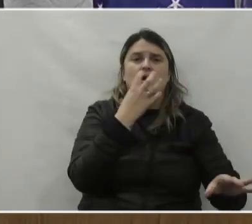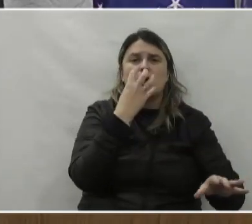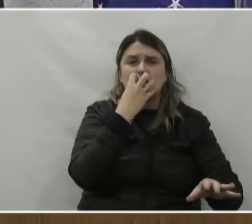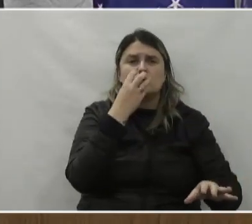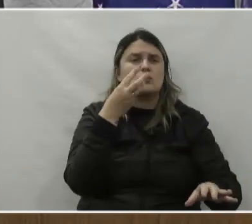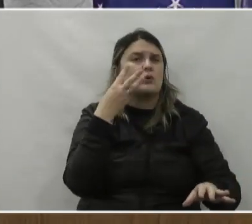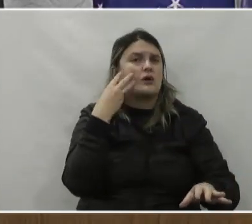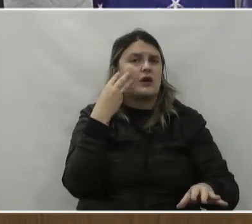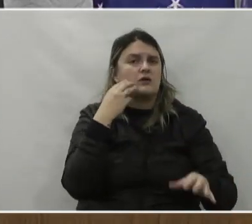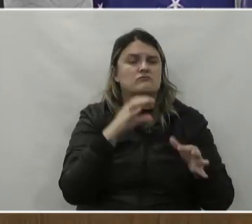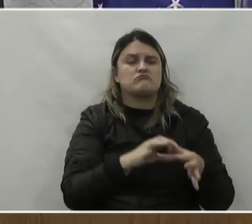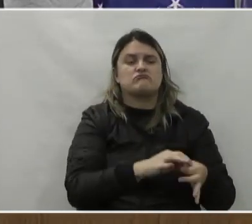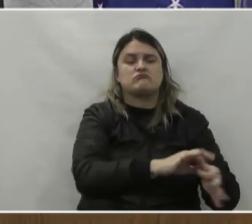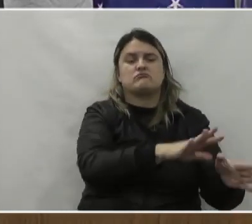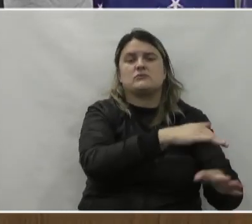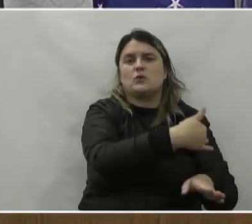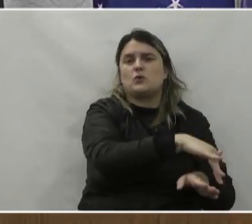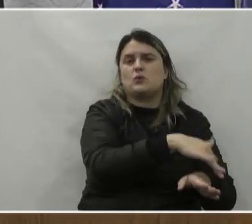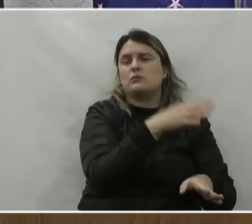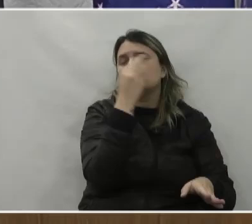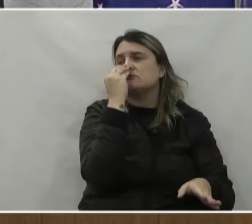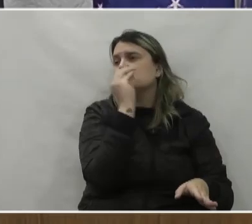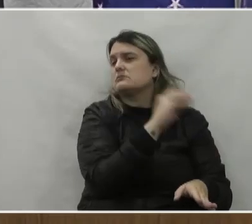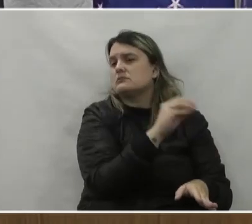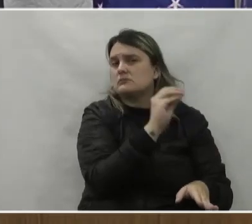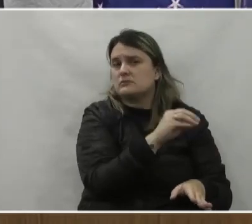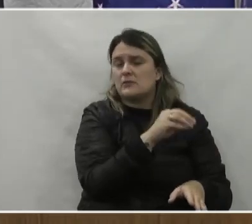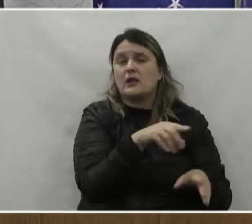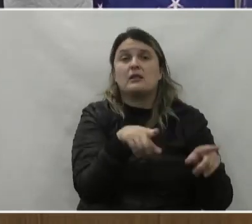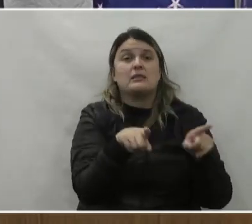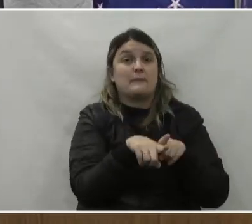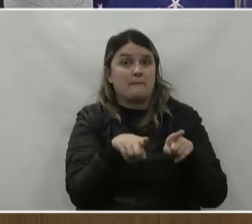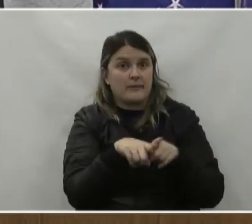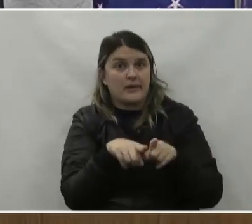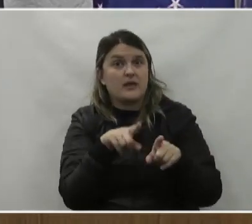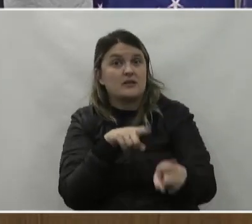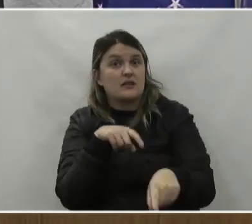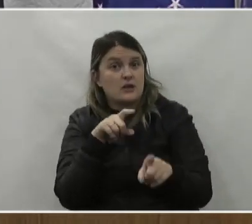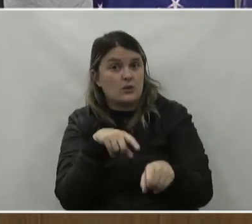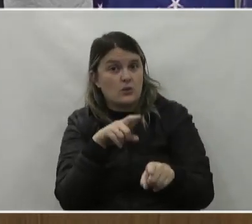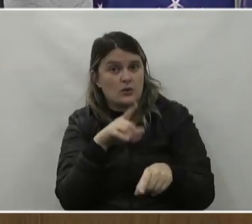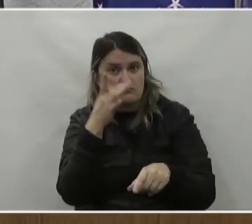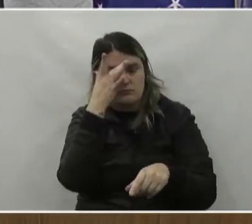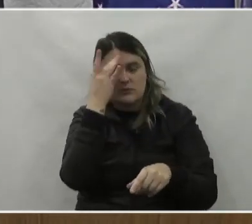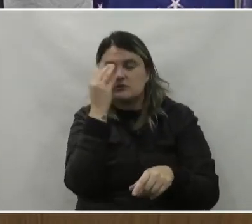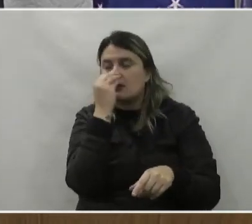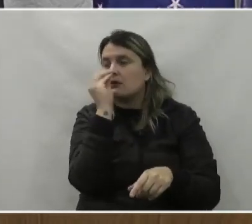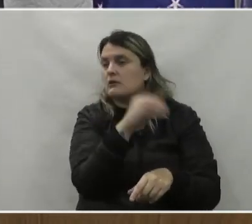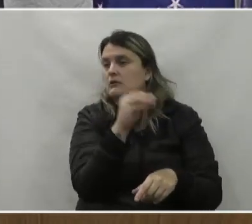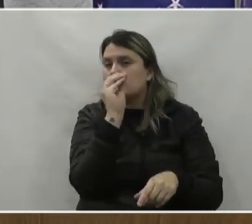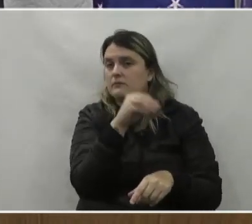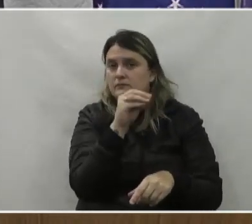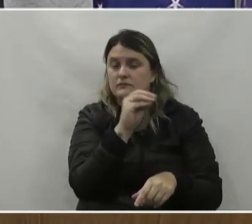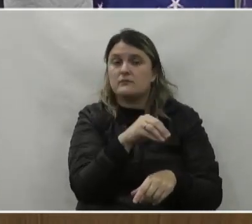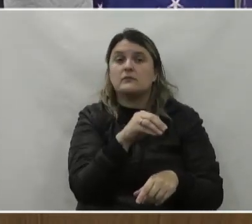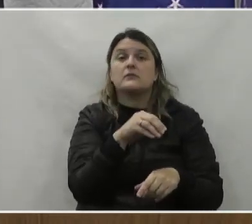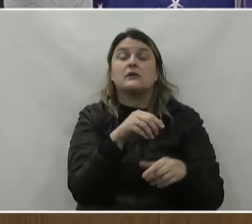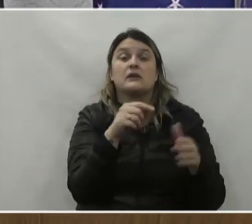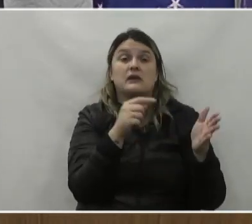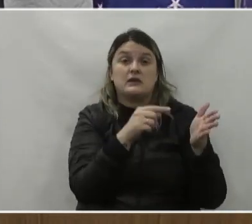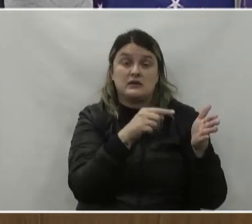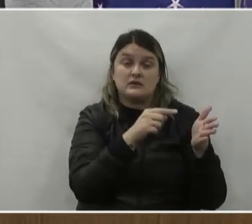via pública e abandonados e também no interior de nosso município só vem aumentando. Tal solicitação tem